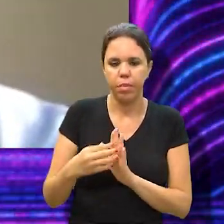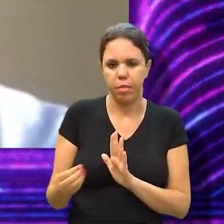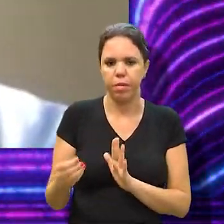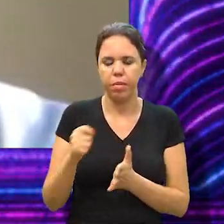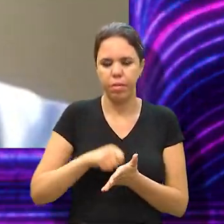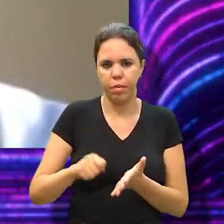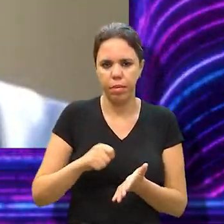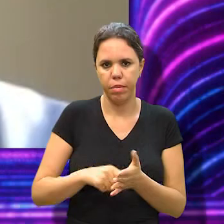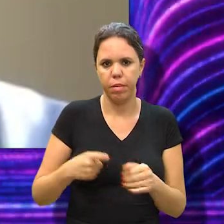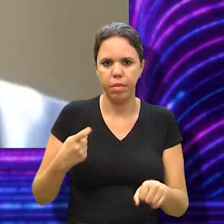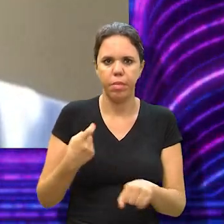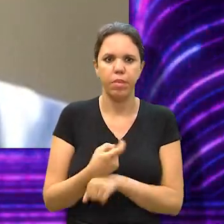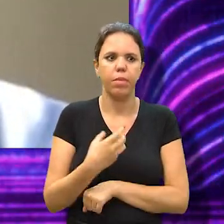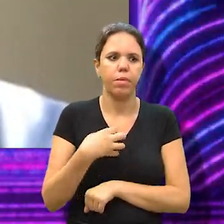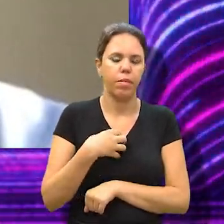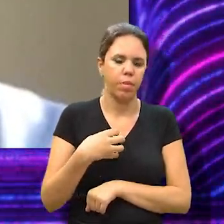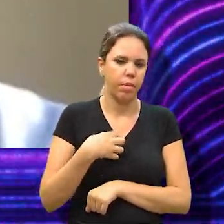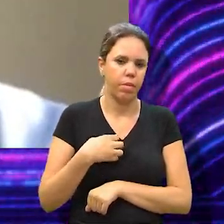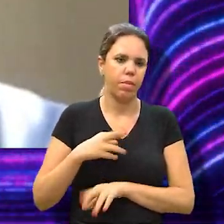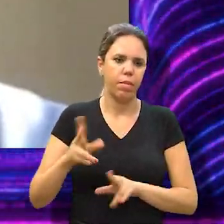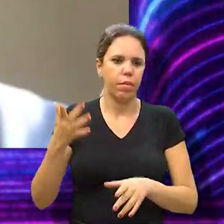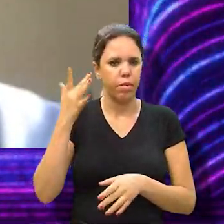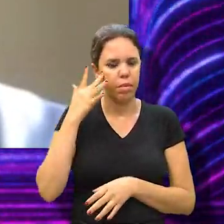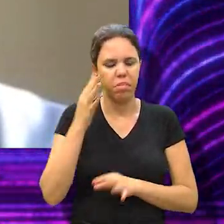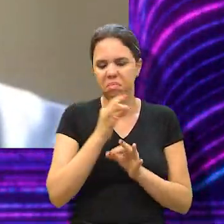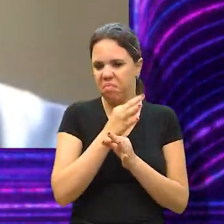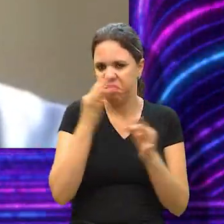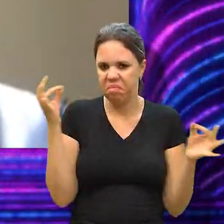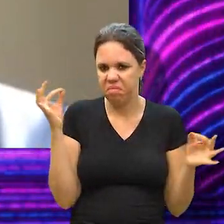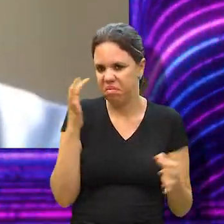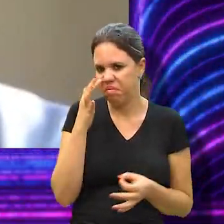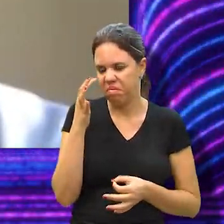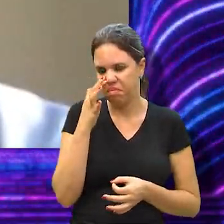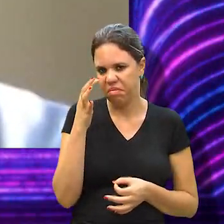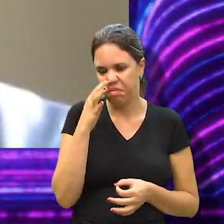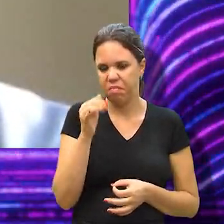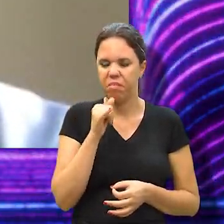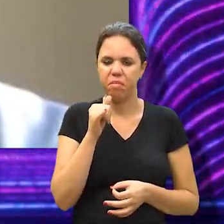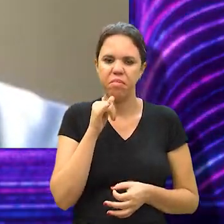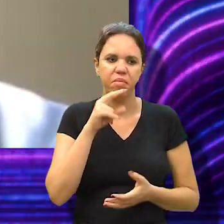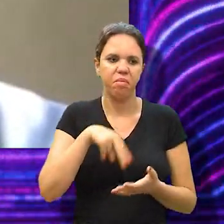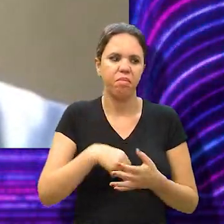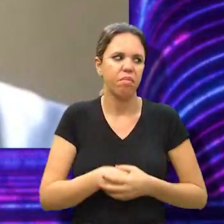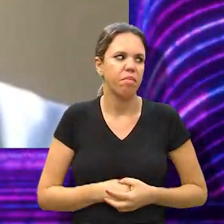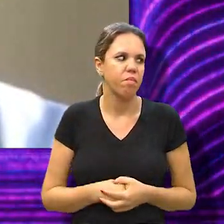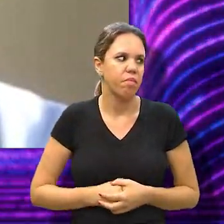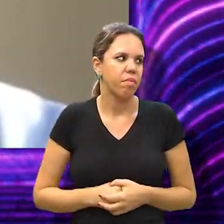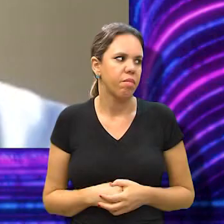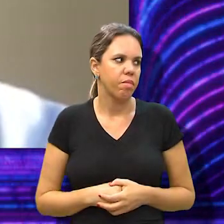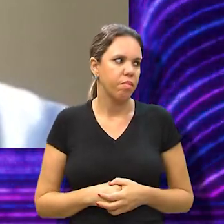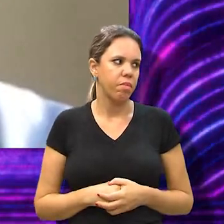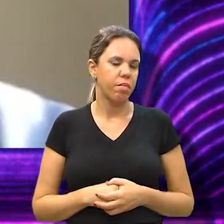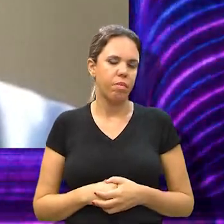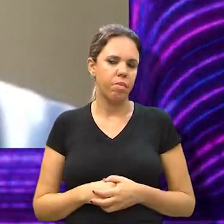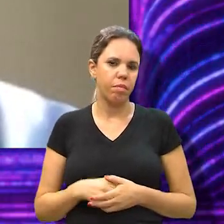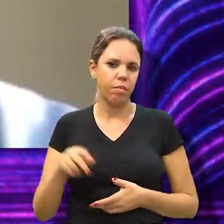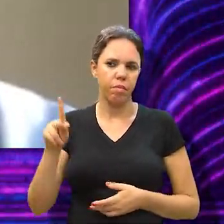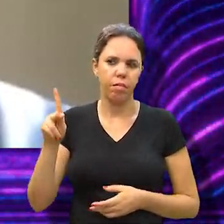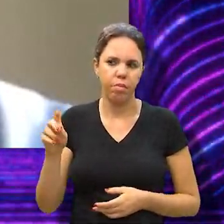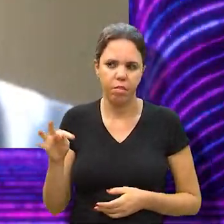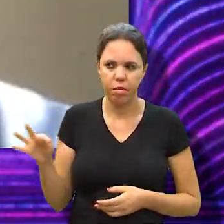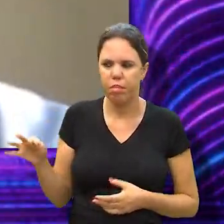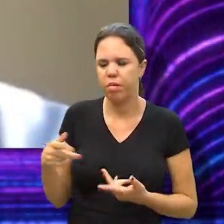descobri, né, essa forma de Stephen King, que eu acho sensacional, né? Então, por exemplo, quem lê lá